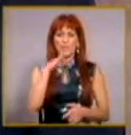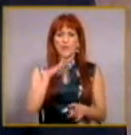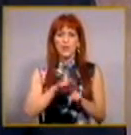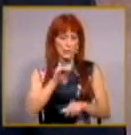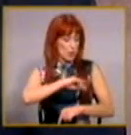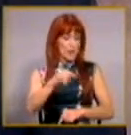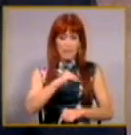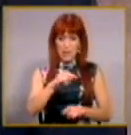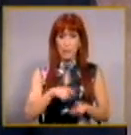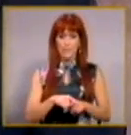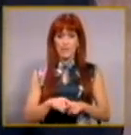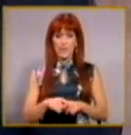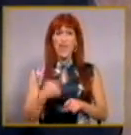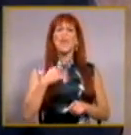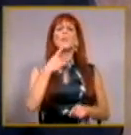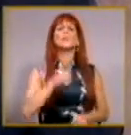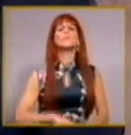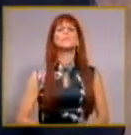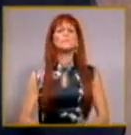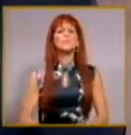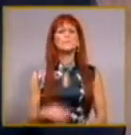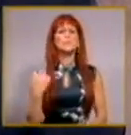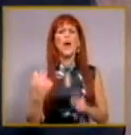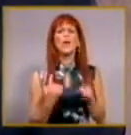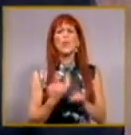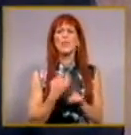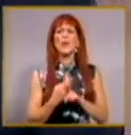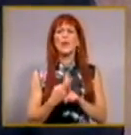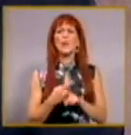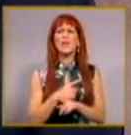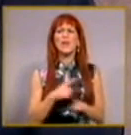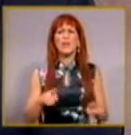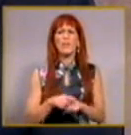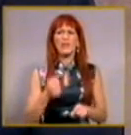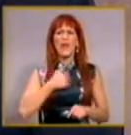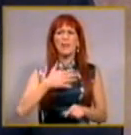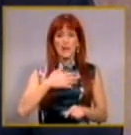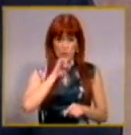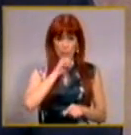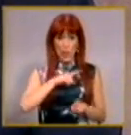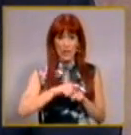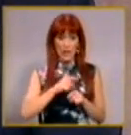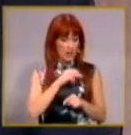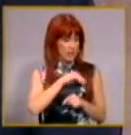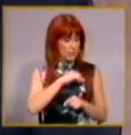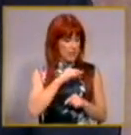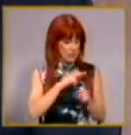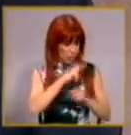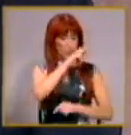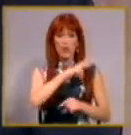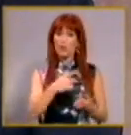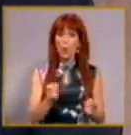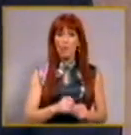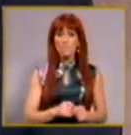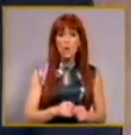ao salário mínimo, eu perguntava, há alguma coisa que impeça as empresas que podem de aumentar o salário? Não